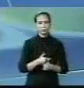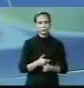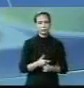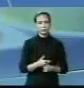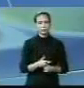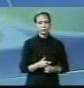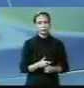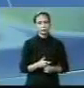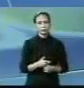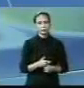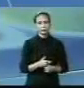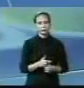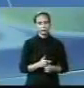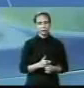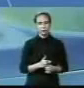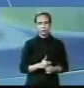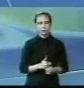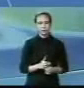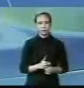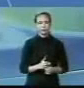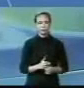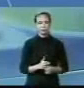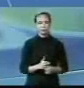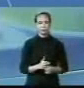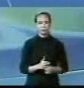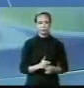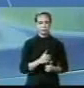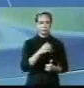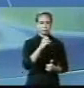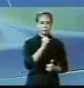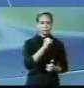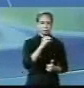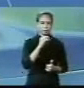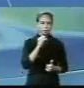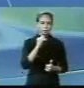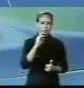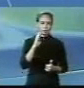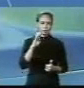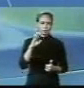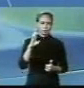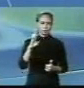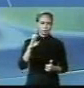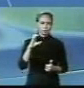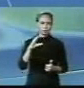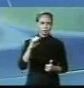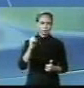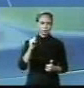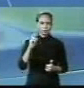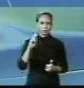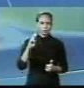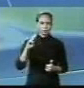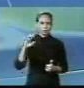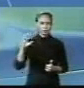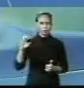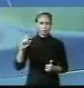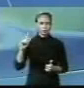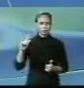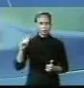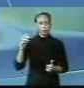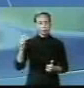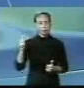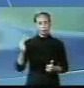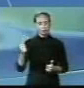o que acaba sendo sobrecarregado nesses tipos de atividades, nessa dependência dos usuários em fazerem uso desse